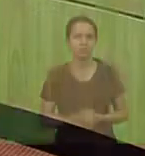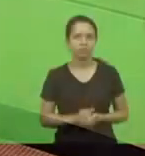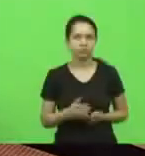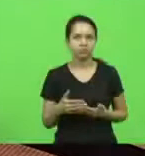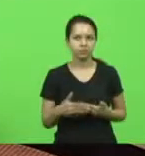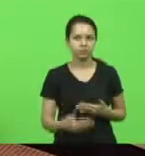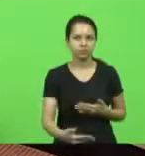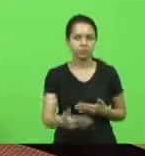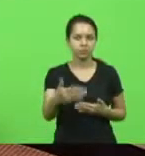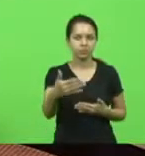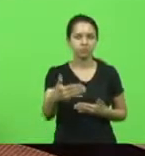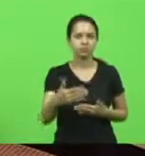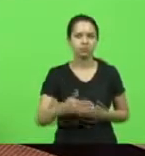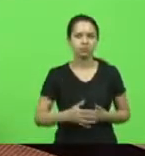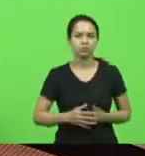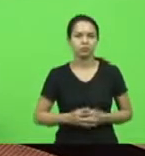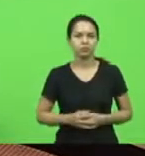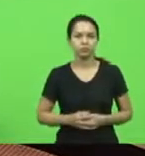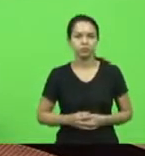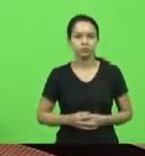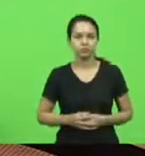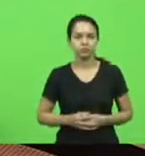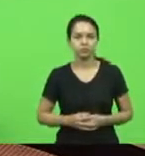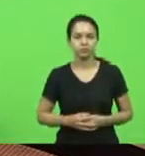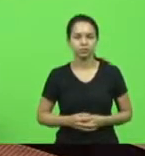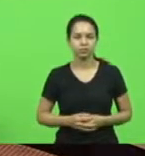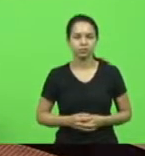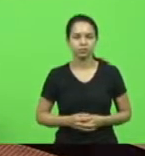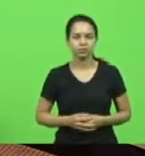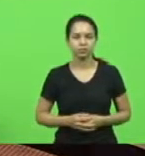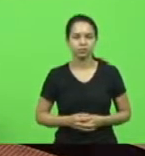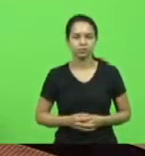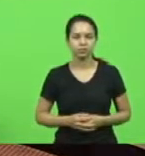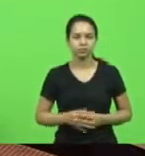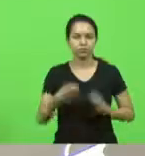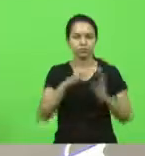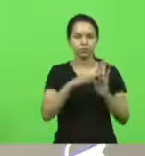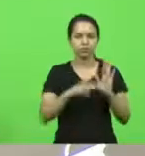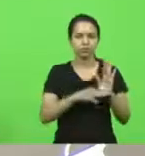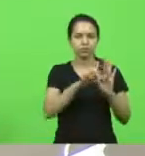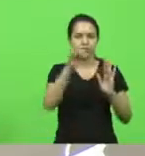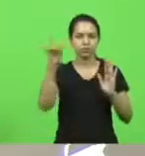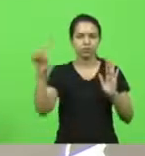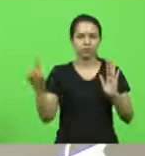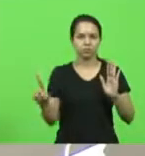a ordem do dia.